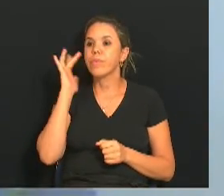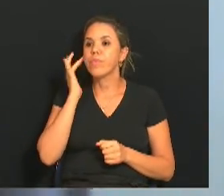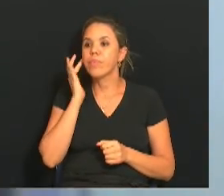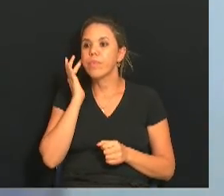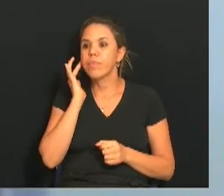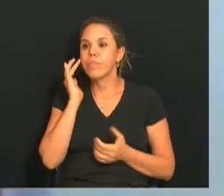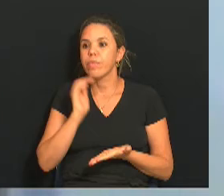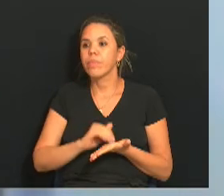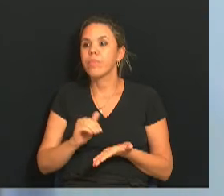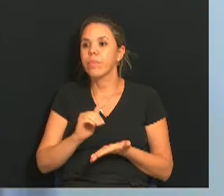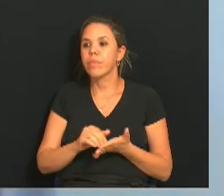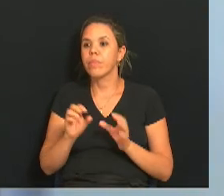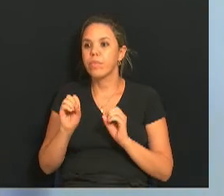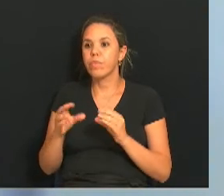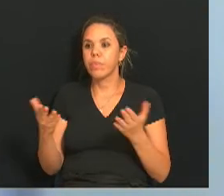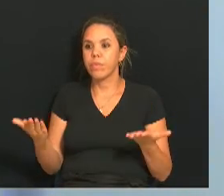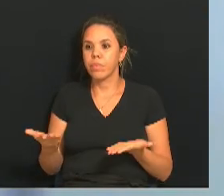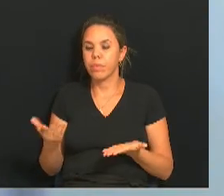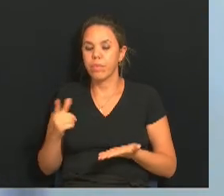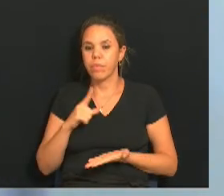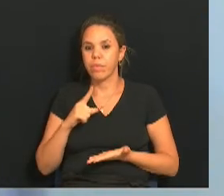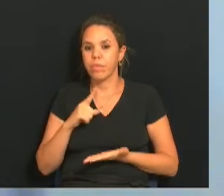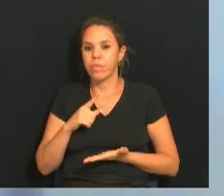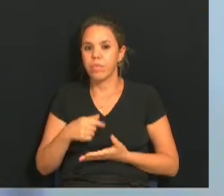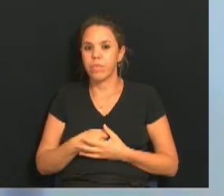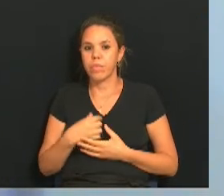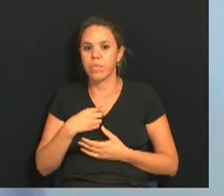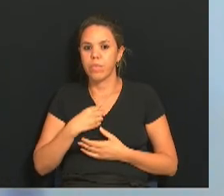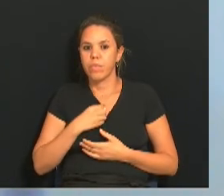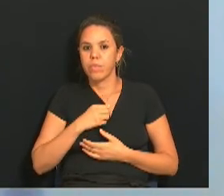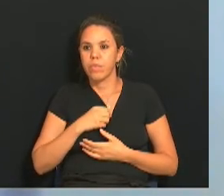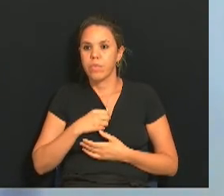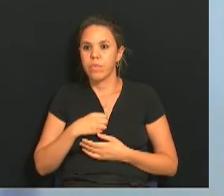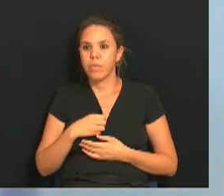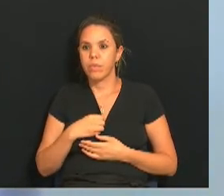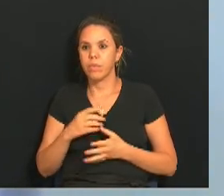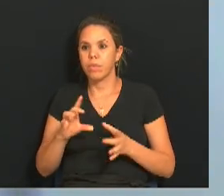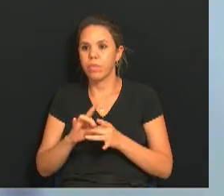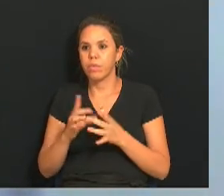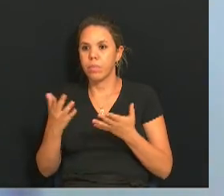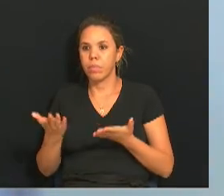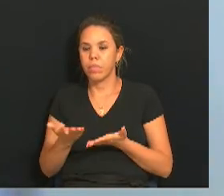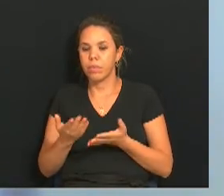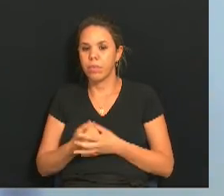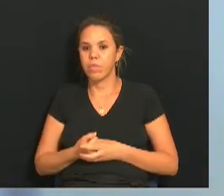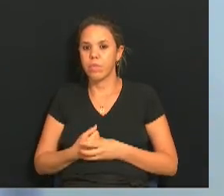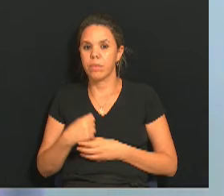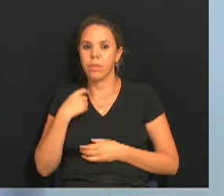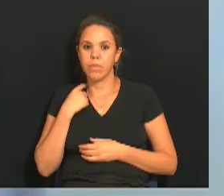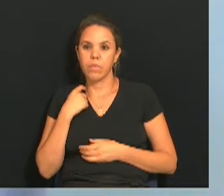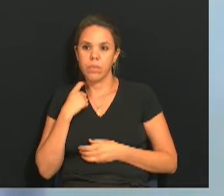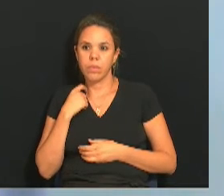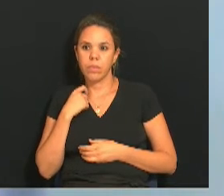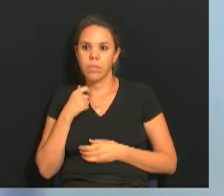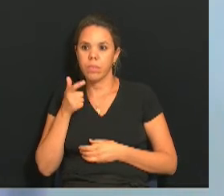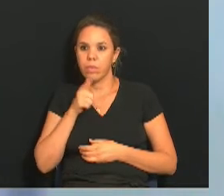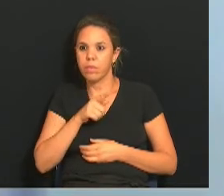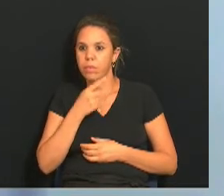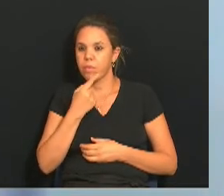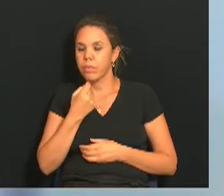de Educação, a gente tem total disposição para o diálogo, mas eu não